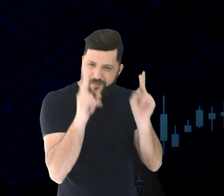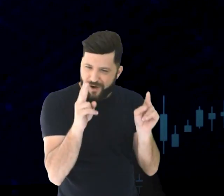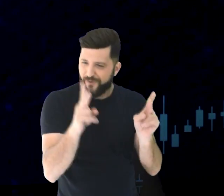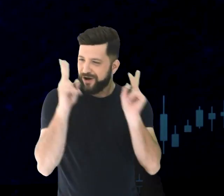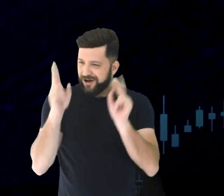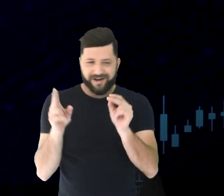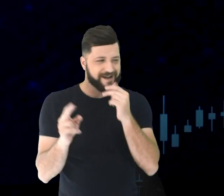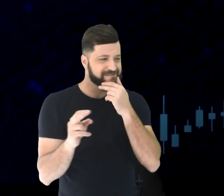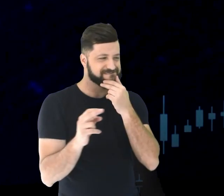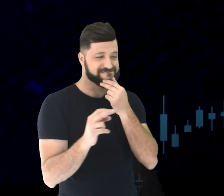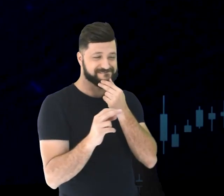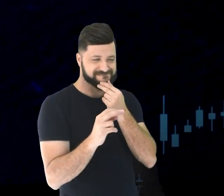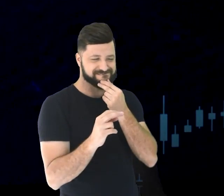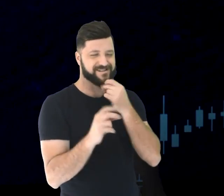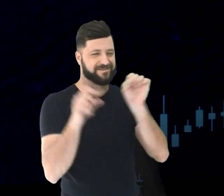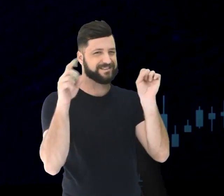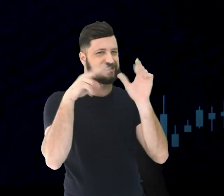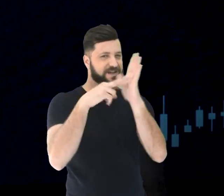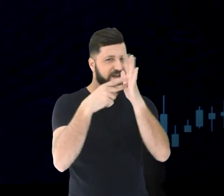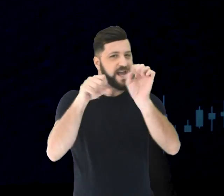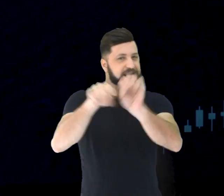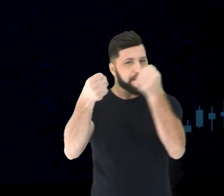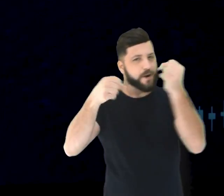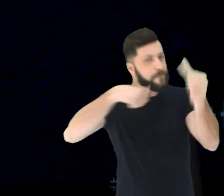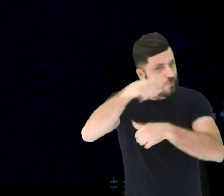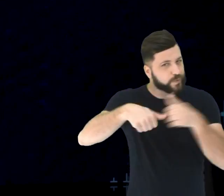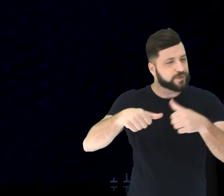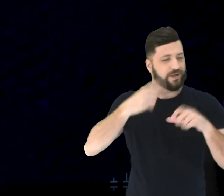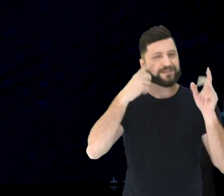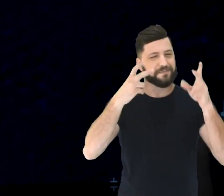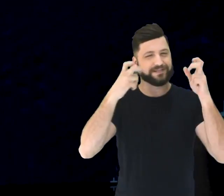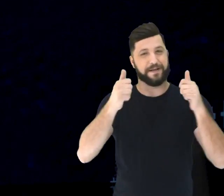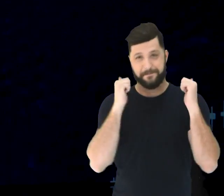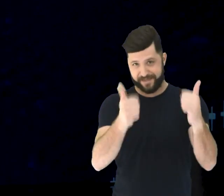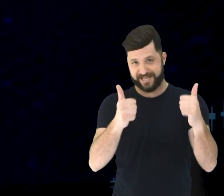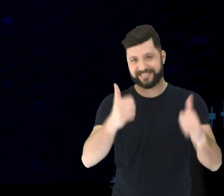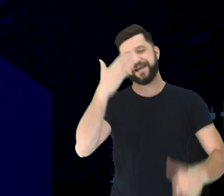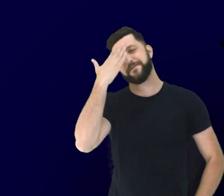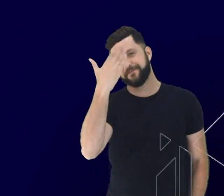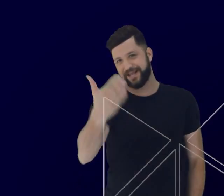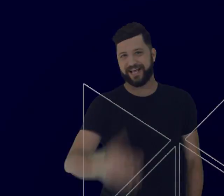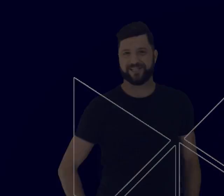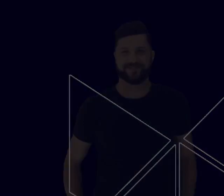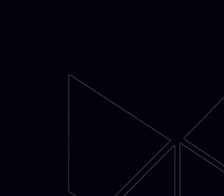podem ser falso os movimentos ao invés de bons momentos beleza obrigado aí